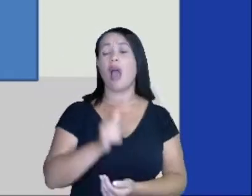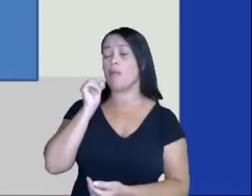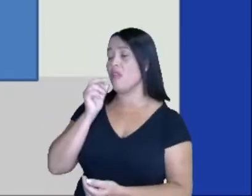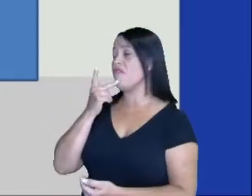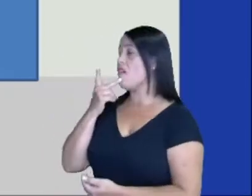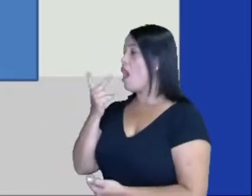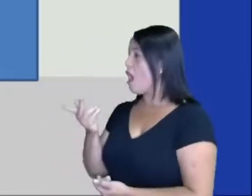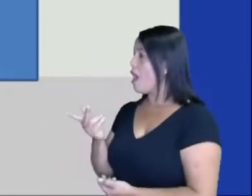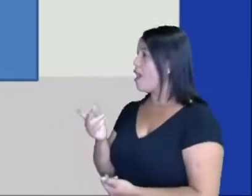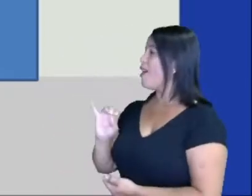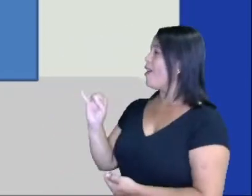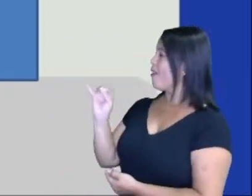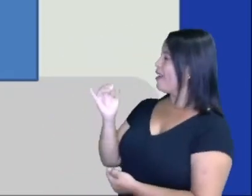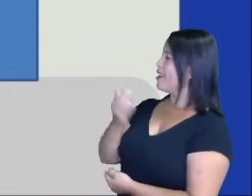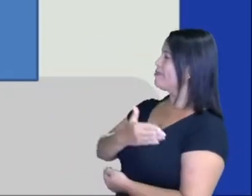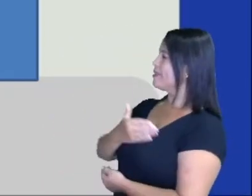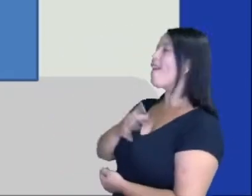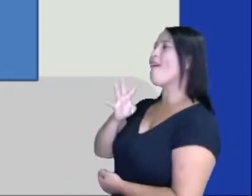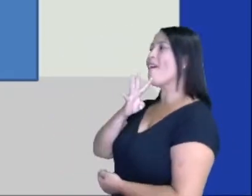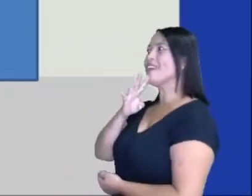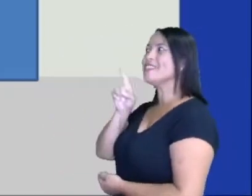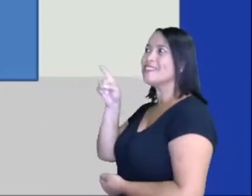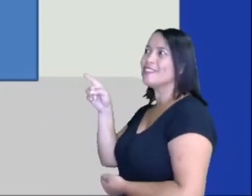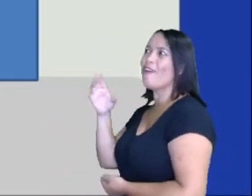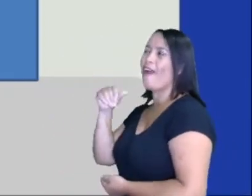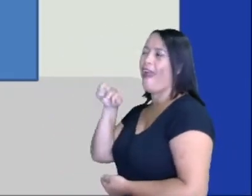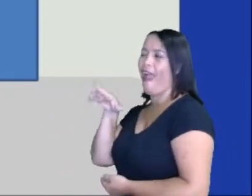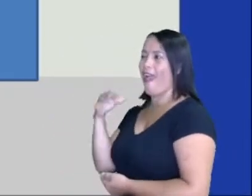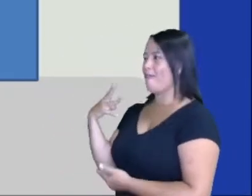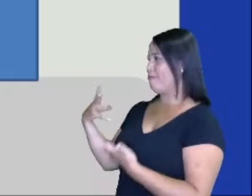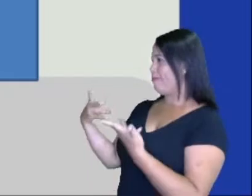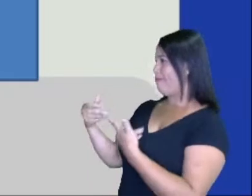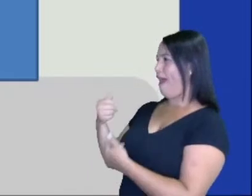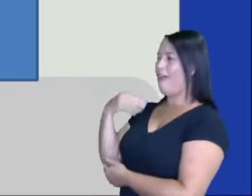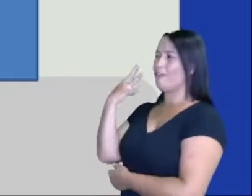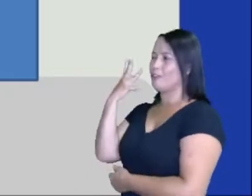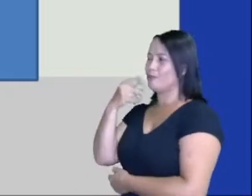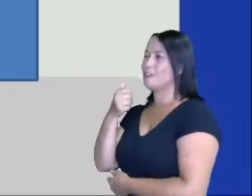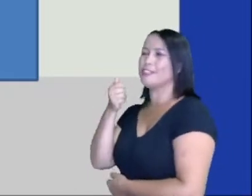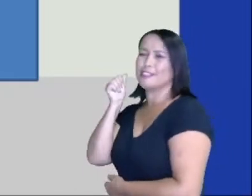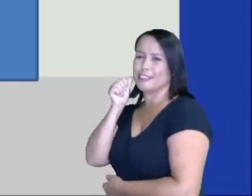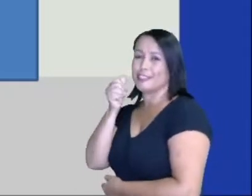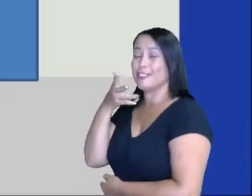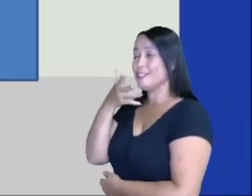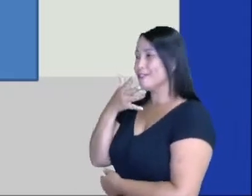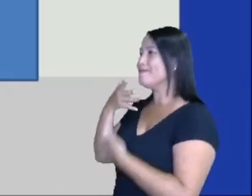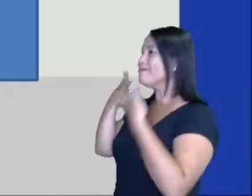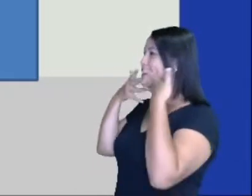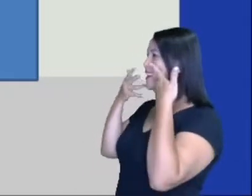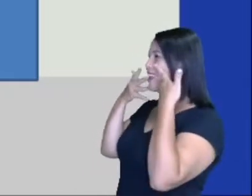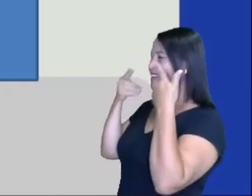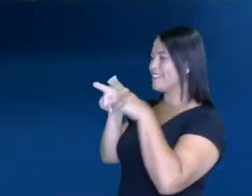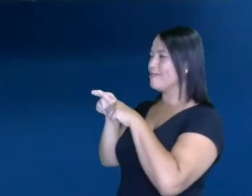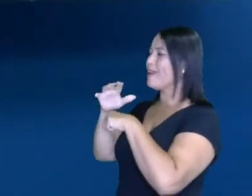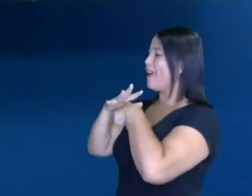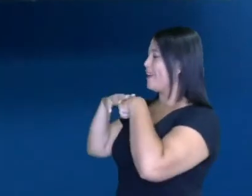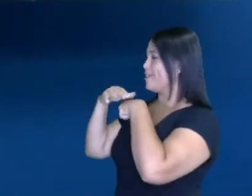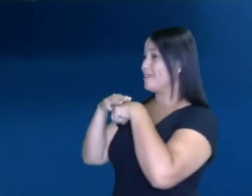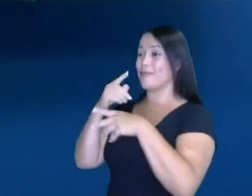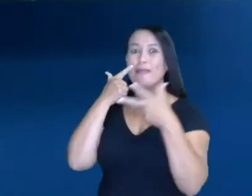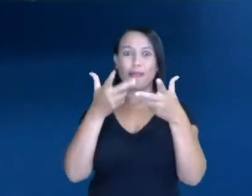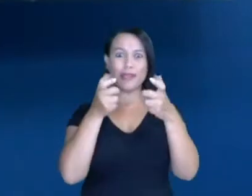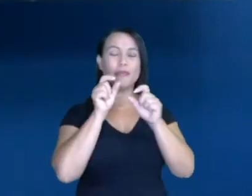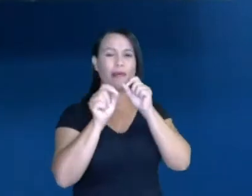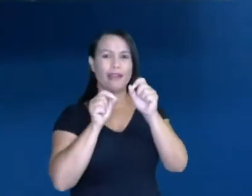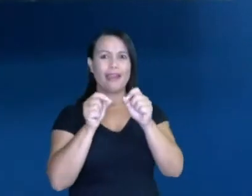mulher diz: "Oi, amiga, conheci um carinha maravilhoso, gato carinhoso e atencioso." Percebam que na